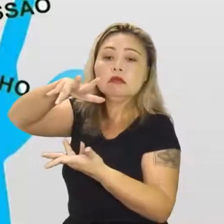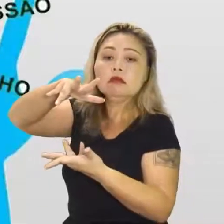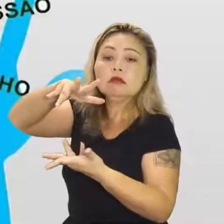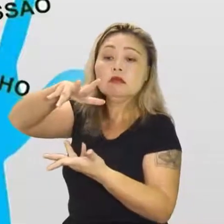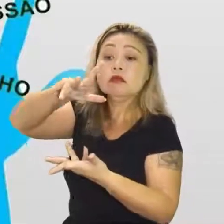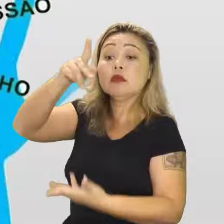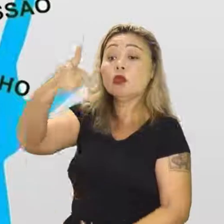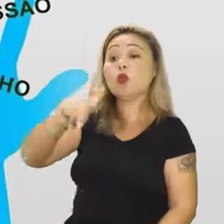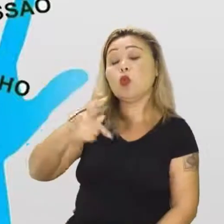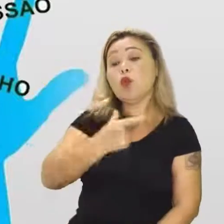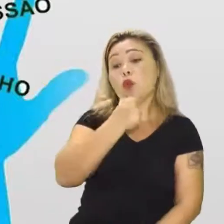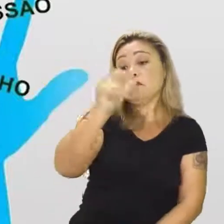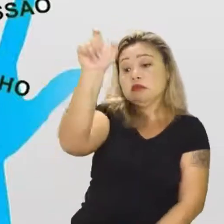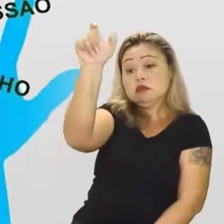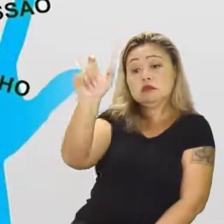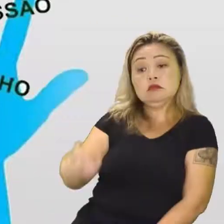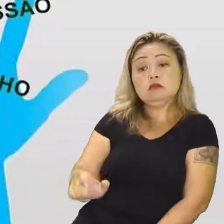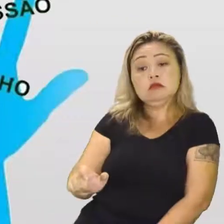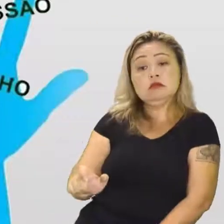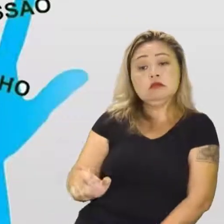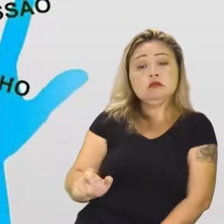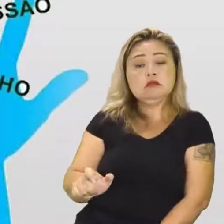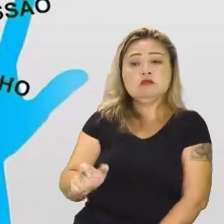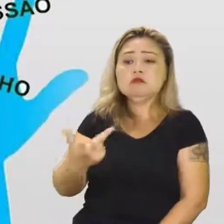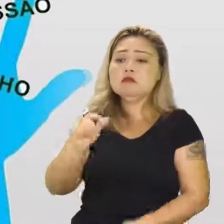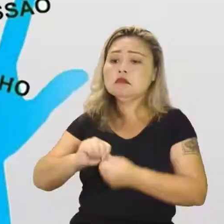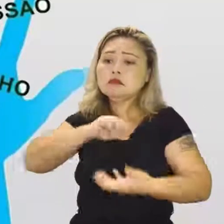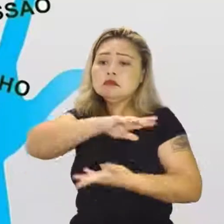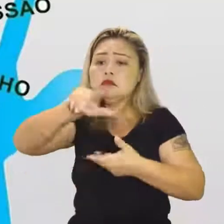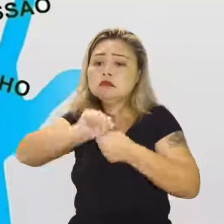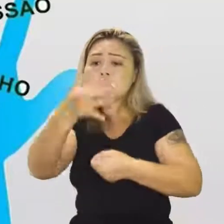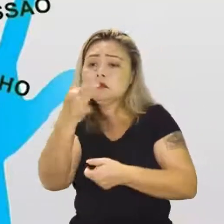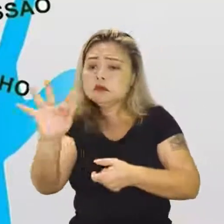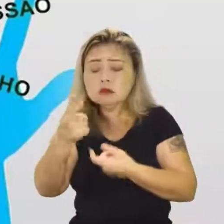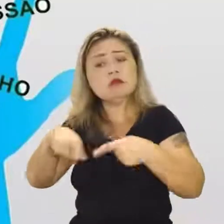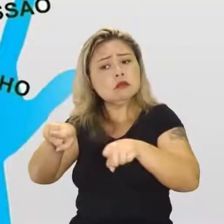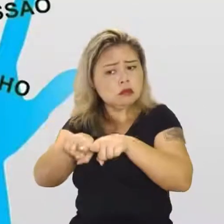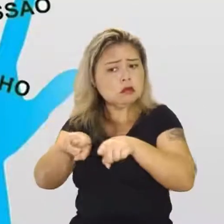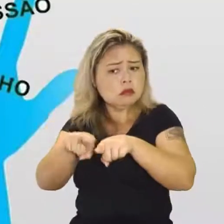do homem ali. A Revolução Francesa já trazia também.